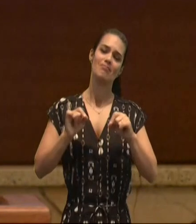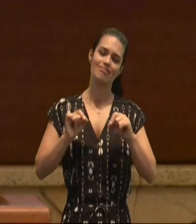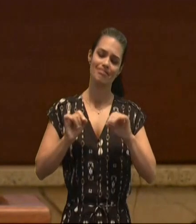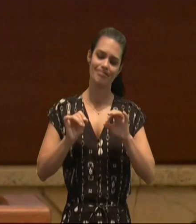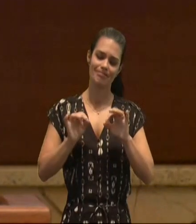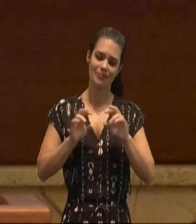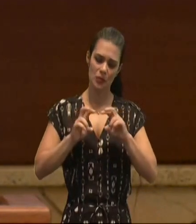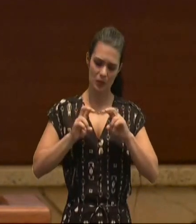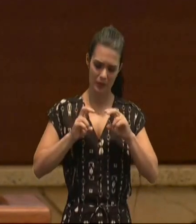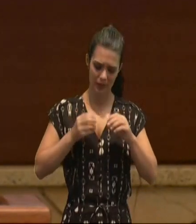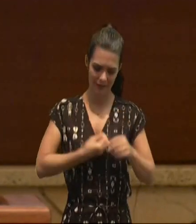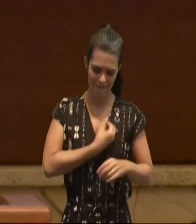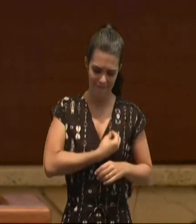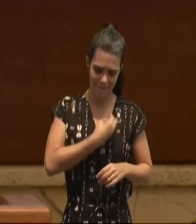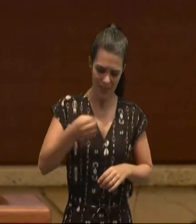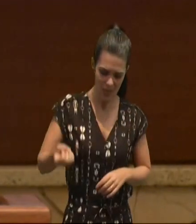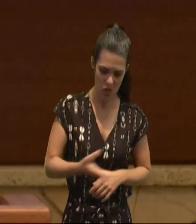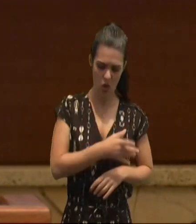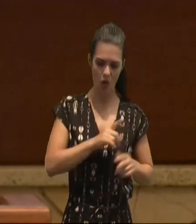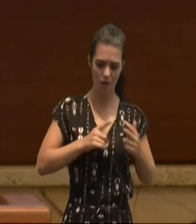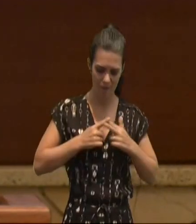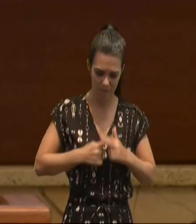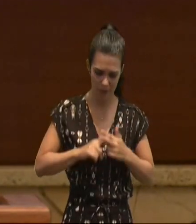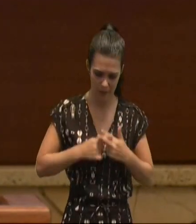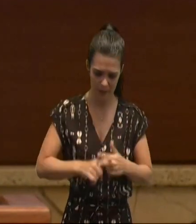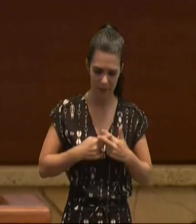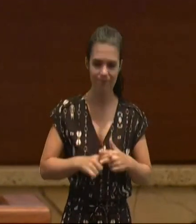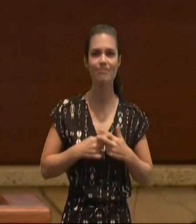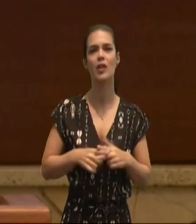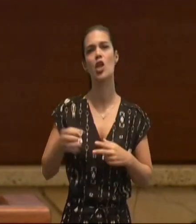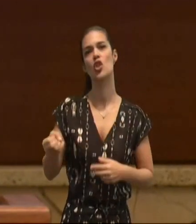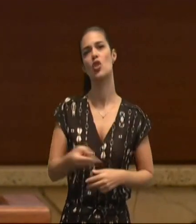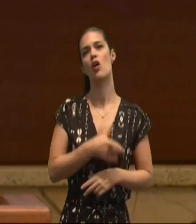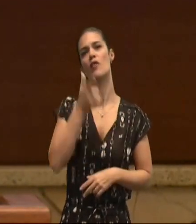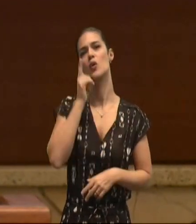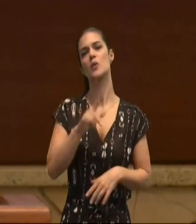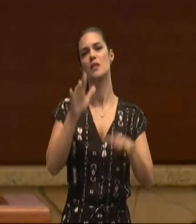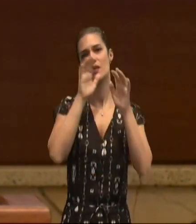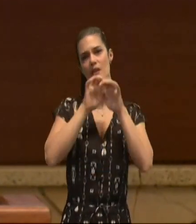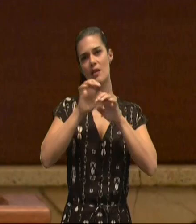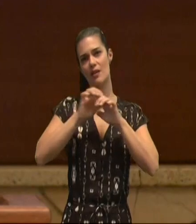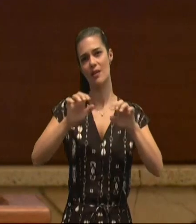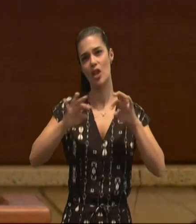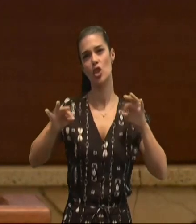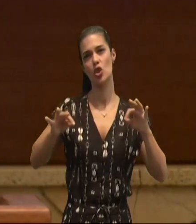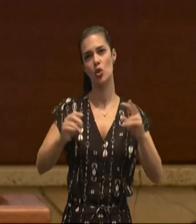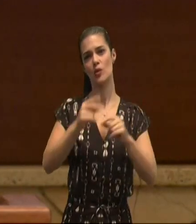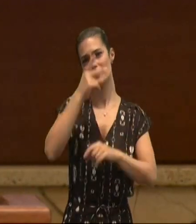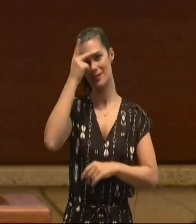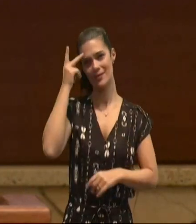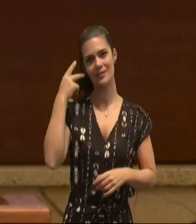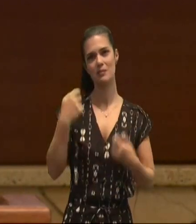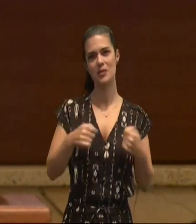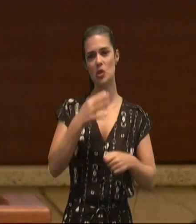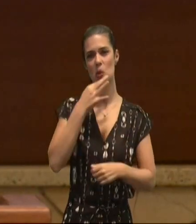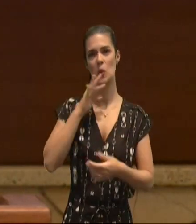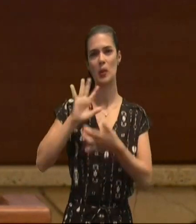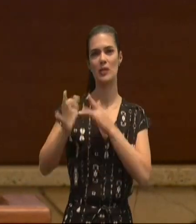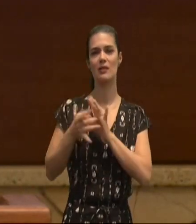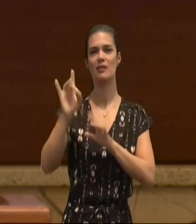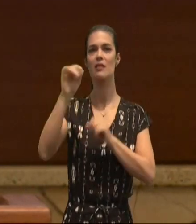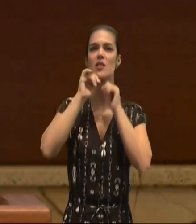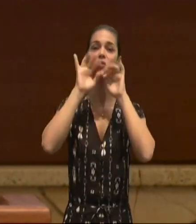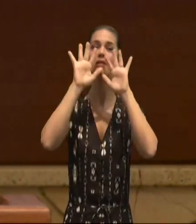chamados, adorar a Deus e pregar o Evangelho a toda criatura. Que Deus